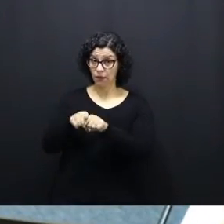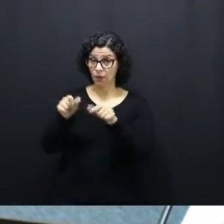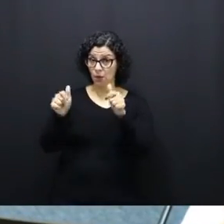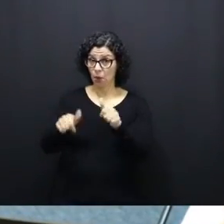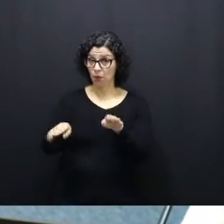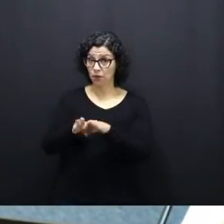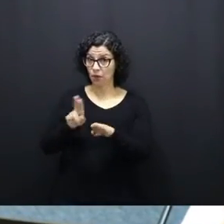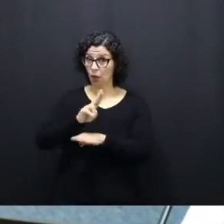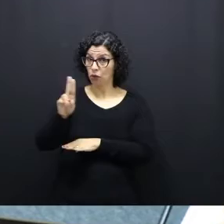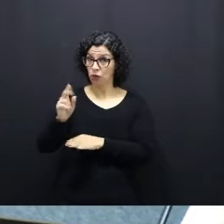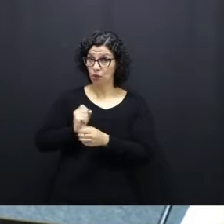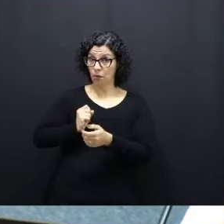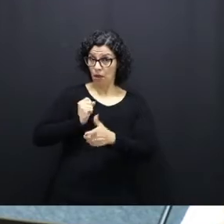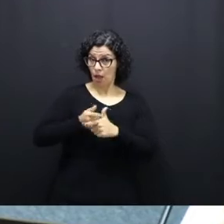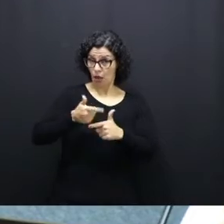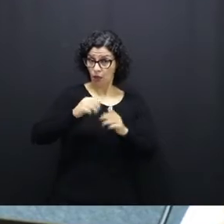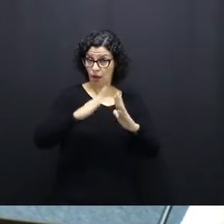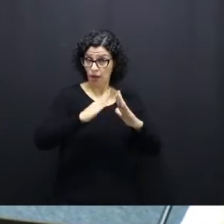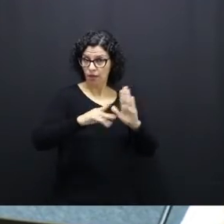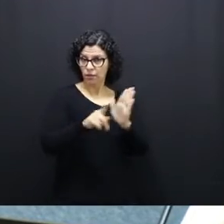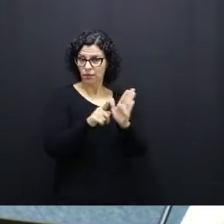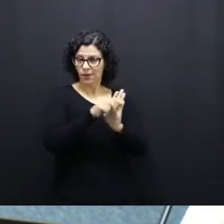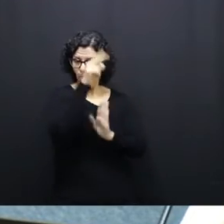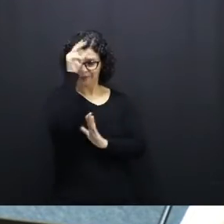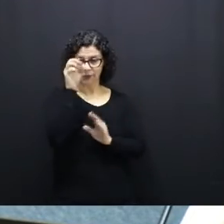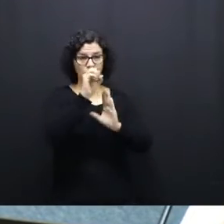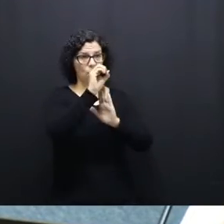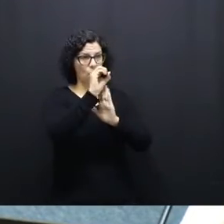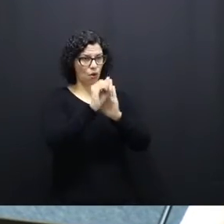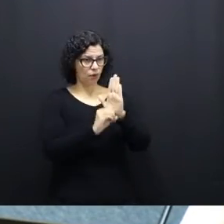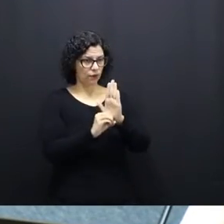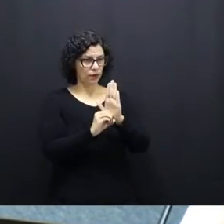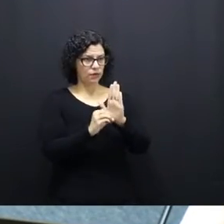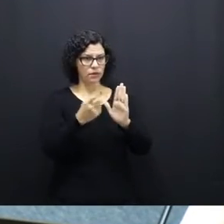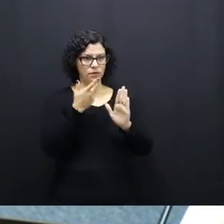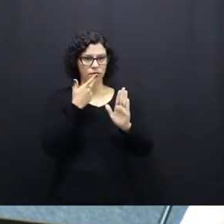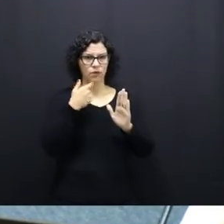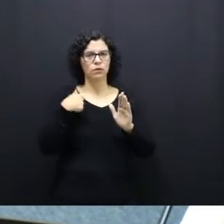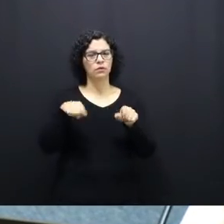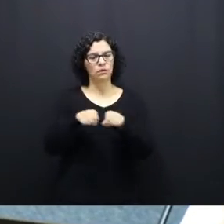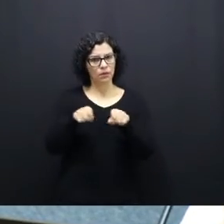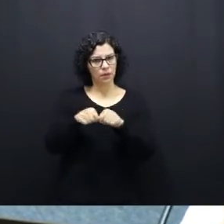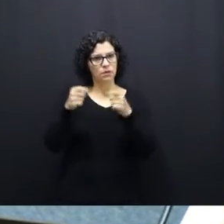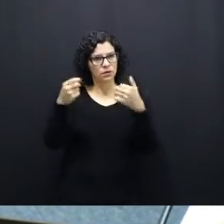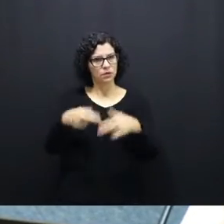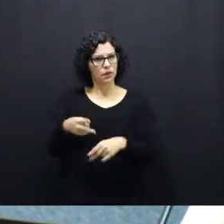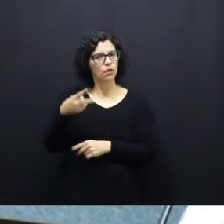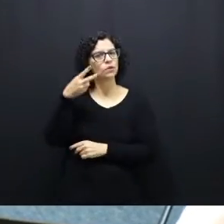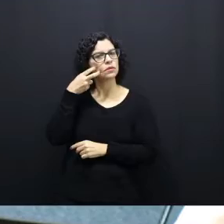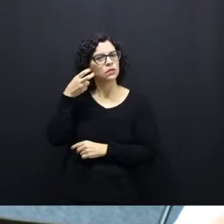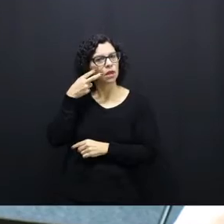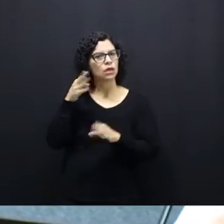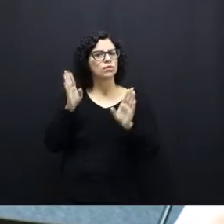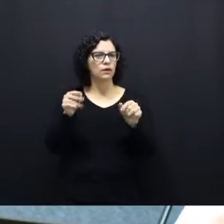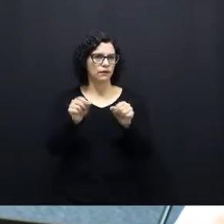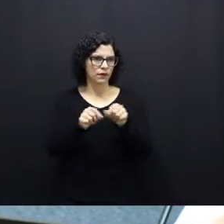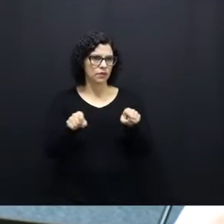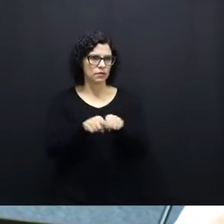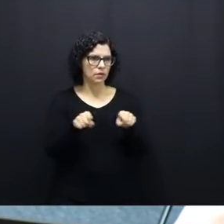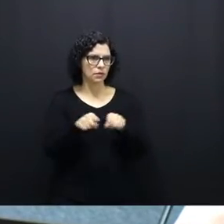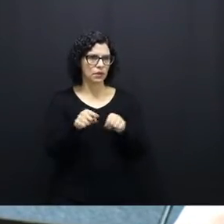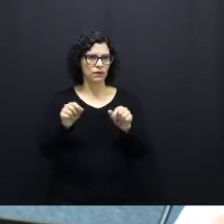são do outro lado esquerdo que vem voltar para Cidade quanto ao Ofício eu não quero retornar para sua casa como novo vereador sinézio de fazer o que você vai fazer aqui